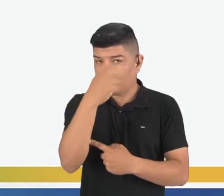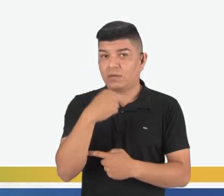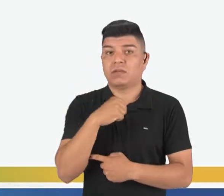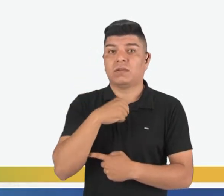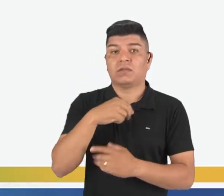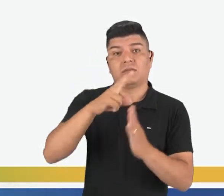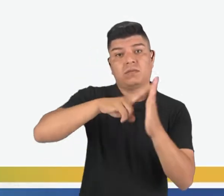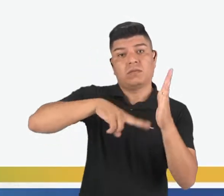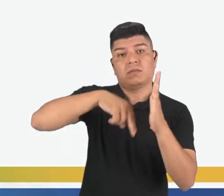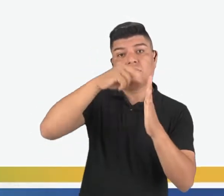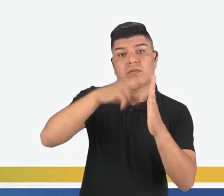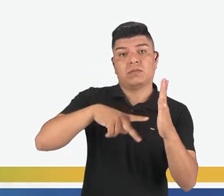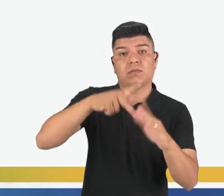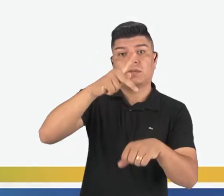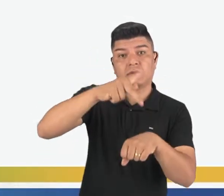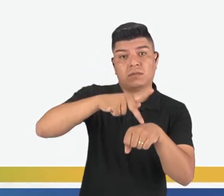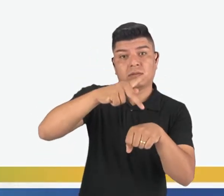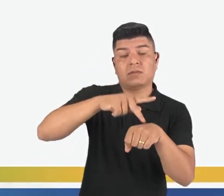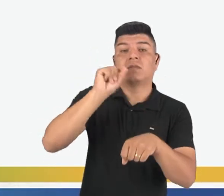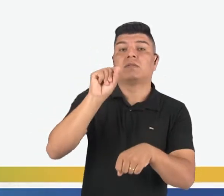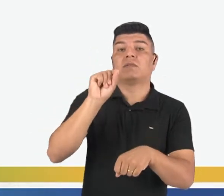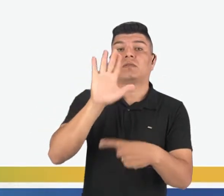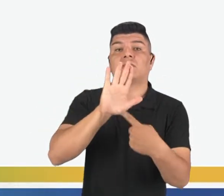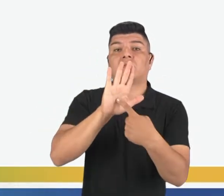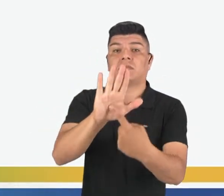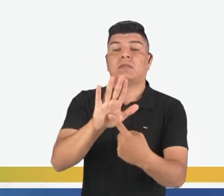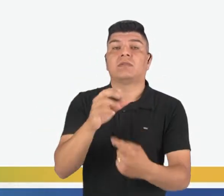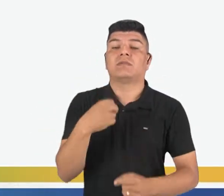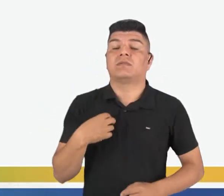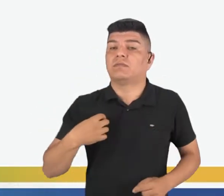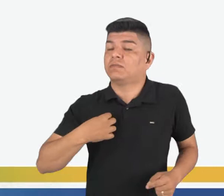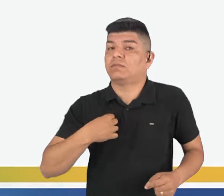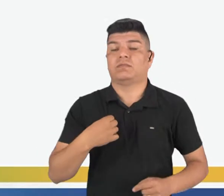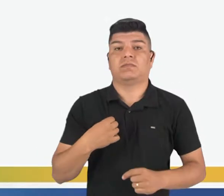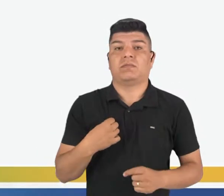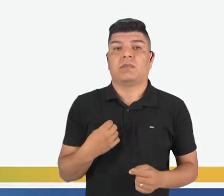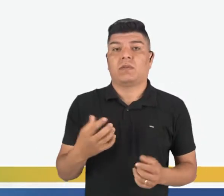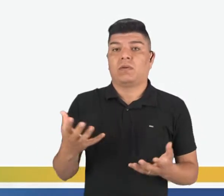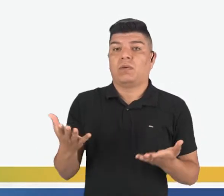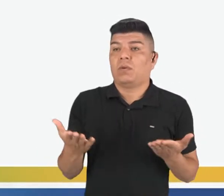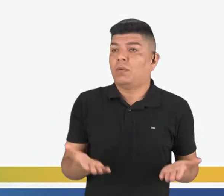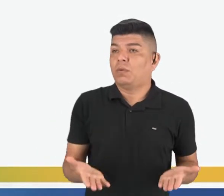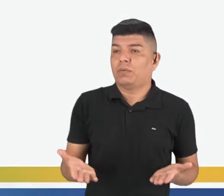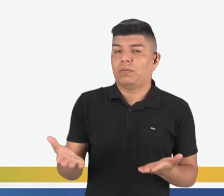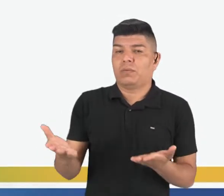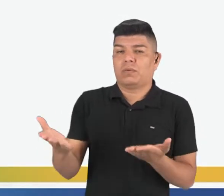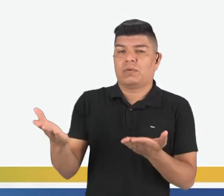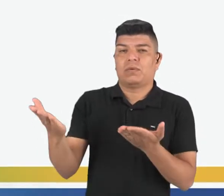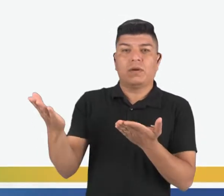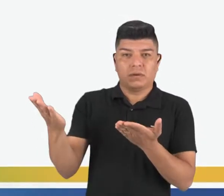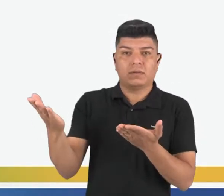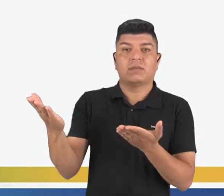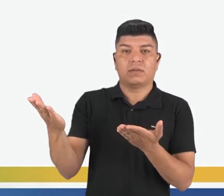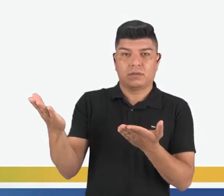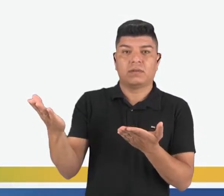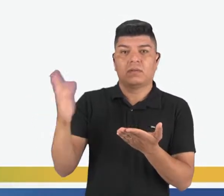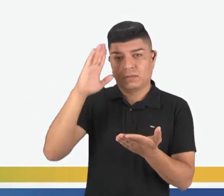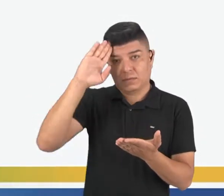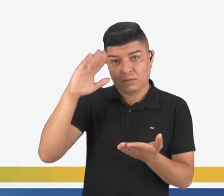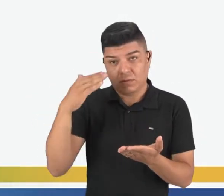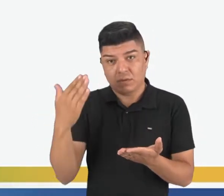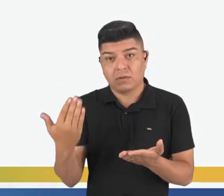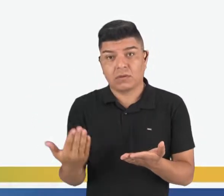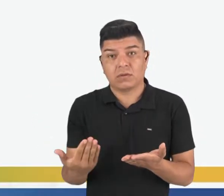foi a pintura nas rochas, está demonstrando o quê? Como se eles estivessem fazendo uma homenagem ou enaltecendo, né, alguma